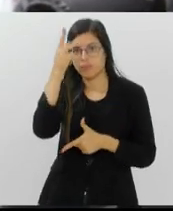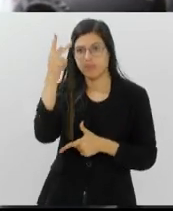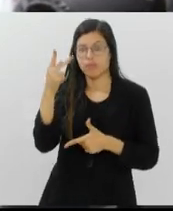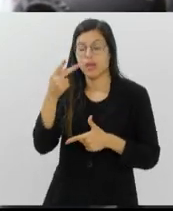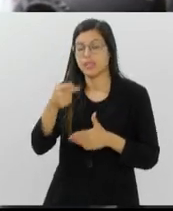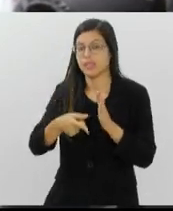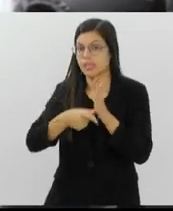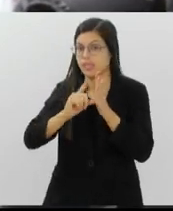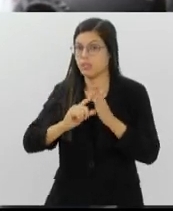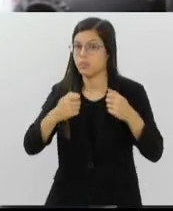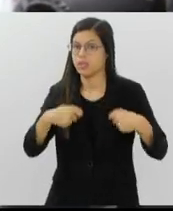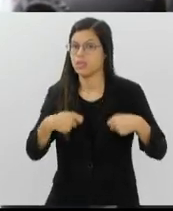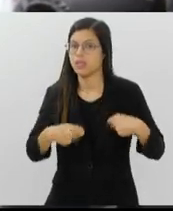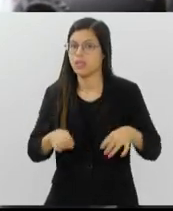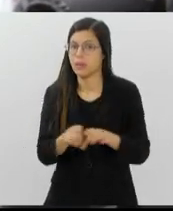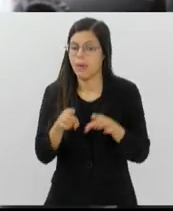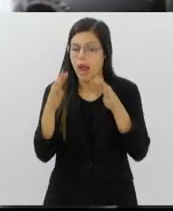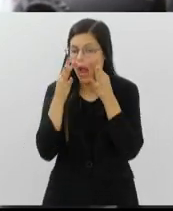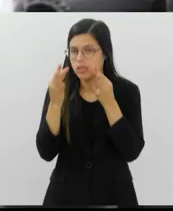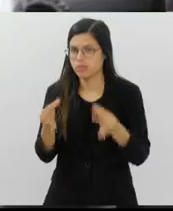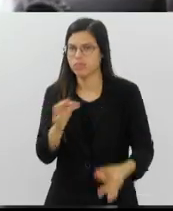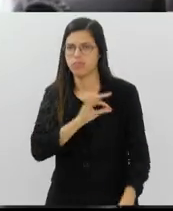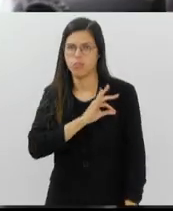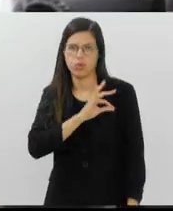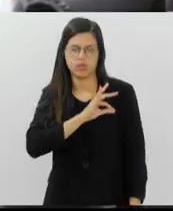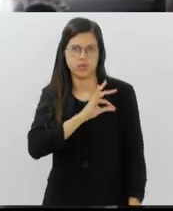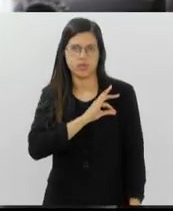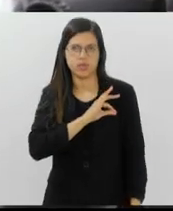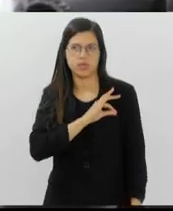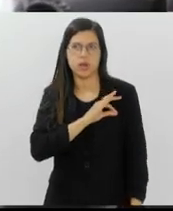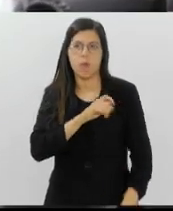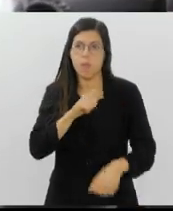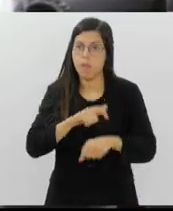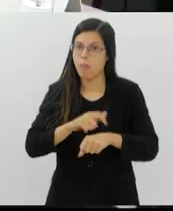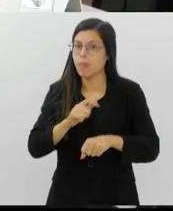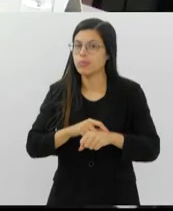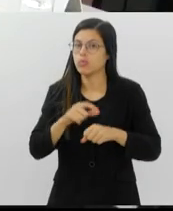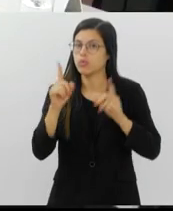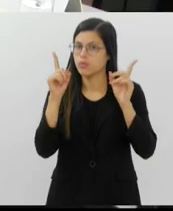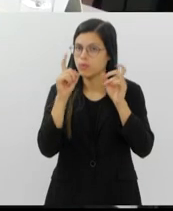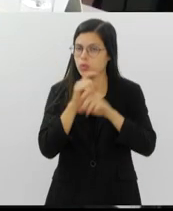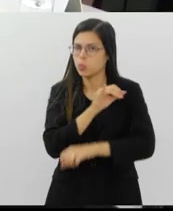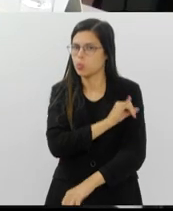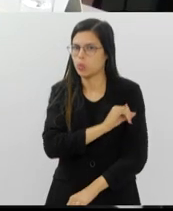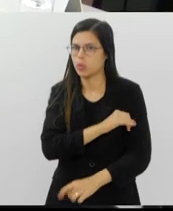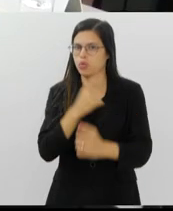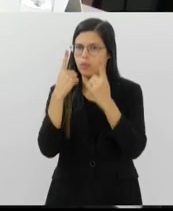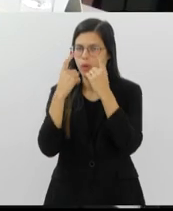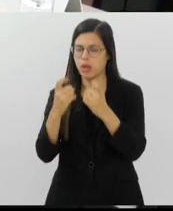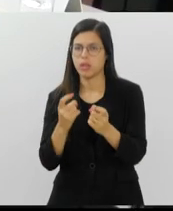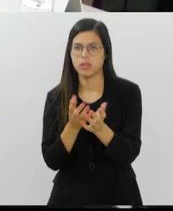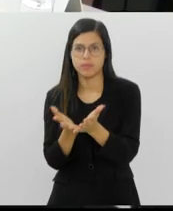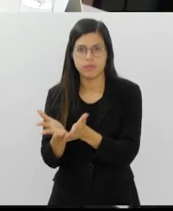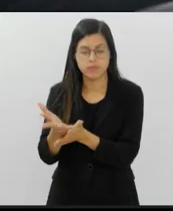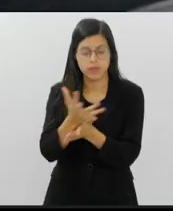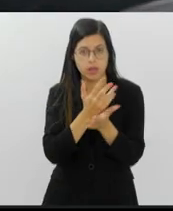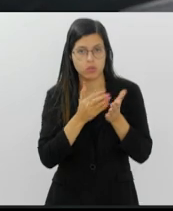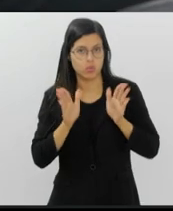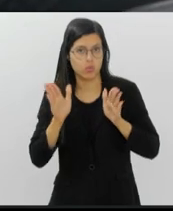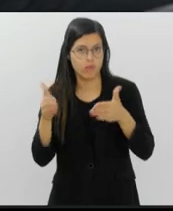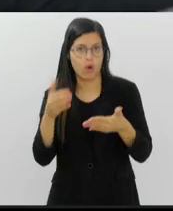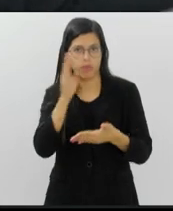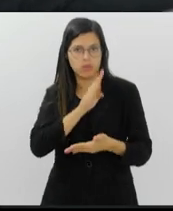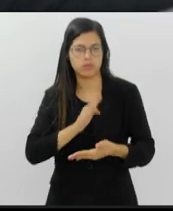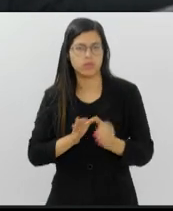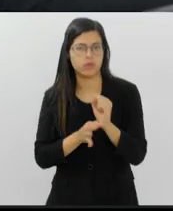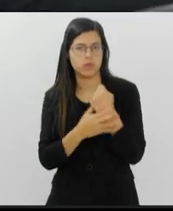o problema do policial, o momento que a gente atravessa no estado do Rio de Janeiro de violência. Dados do Fórum Brasileiro de Segurança Pública mostram